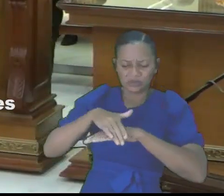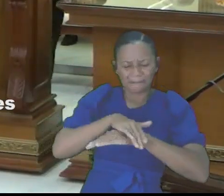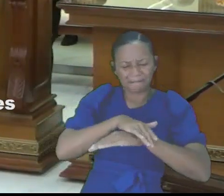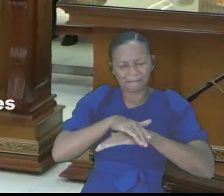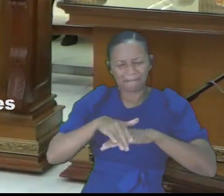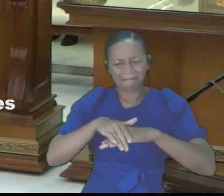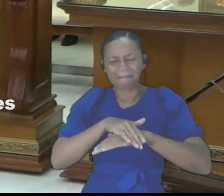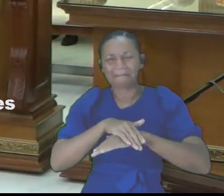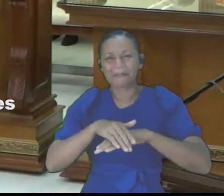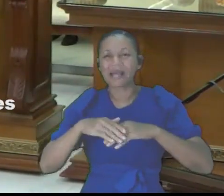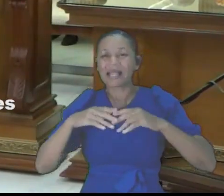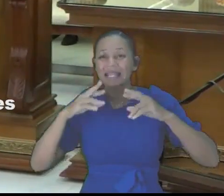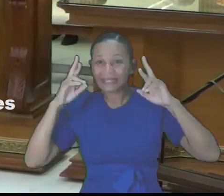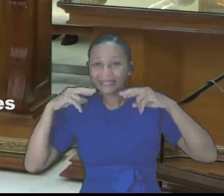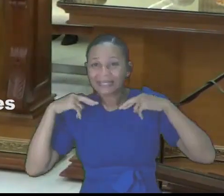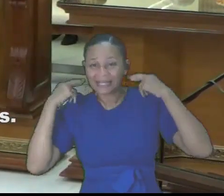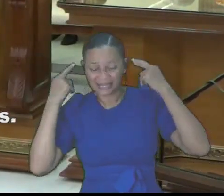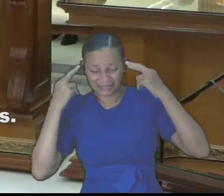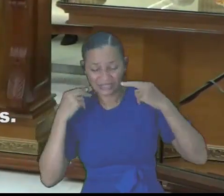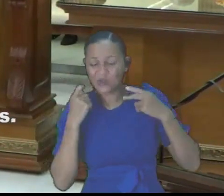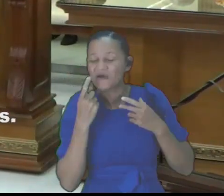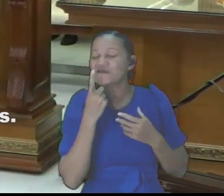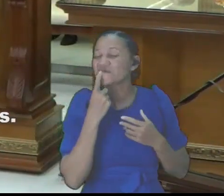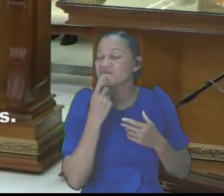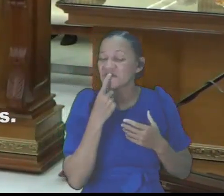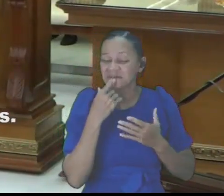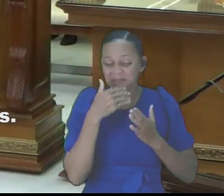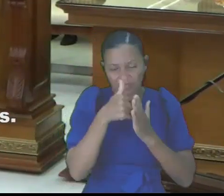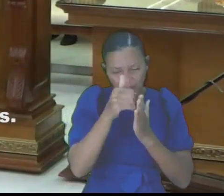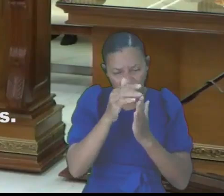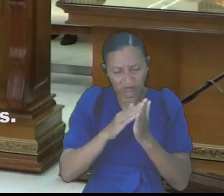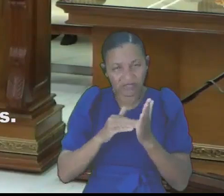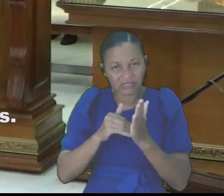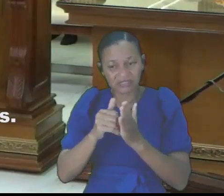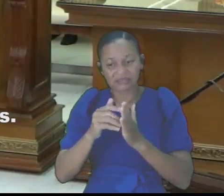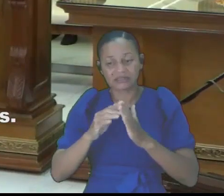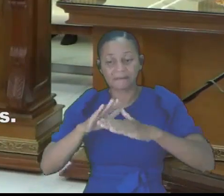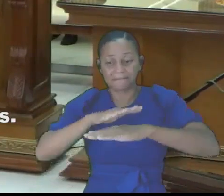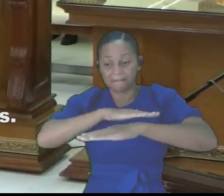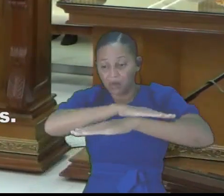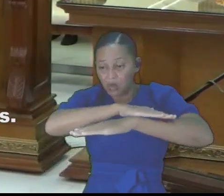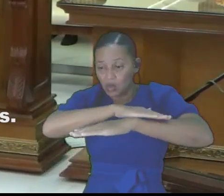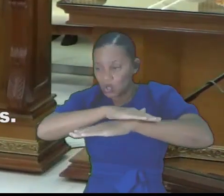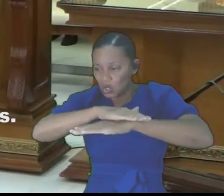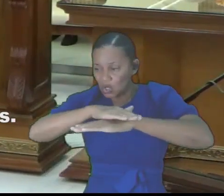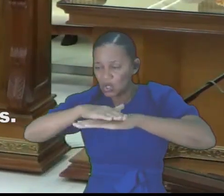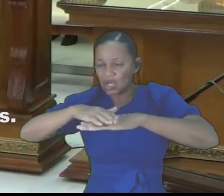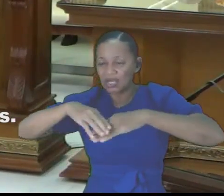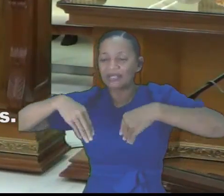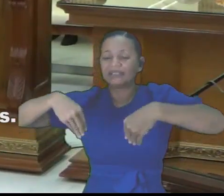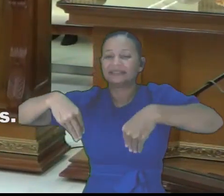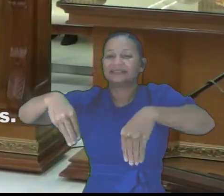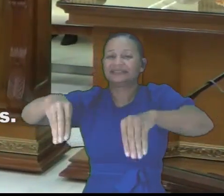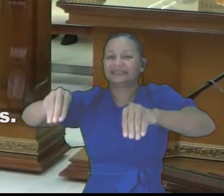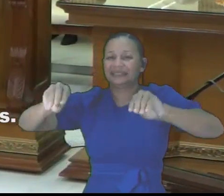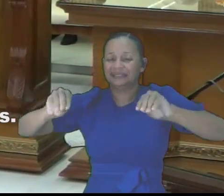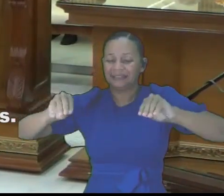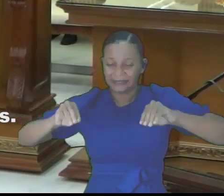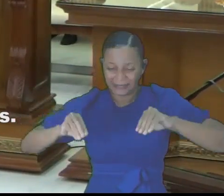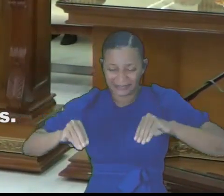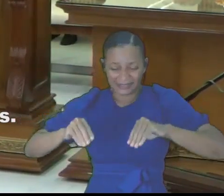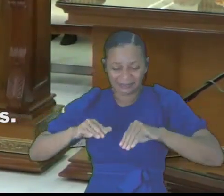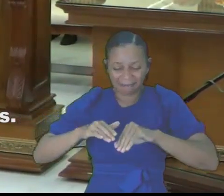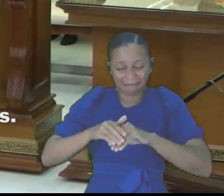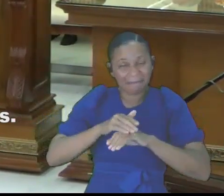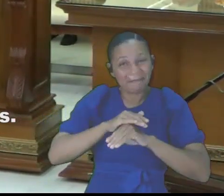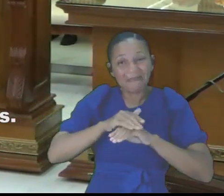carneiros, tinta de vermelho, e por cima uma coberta de peles